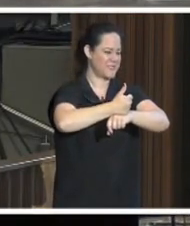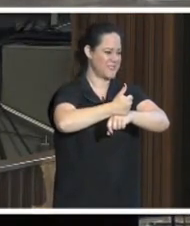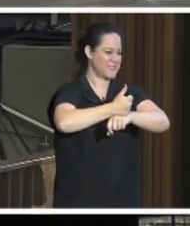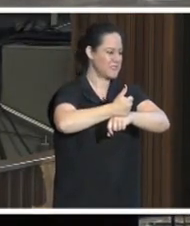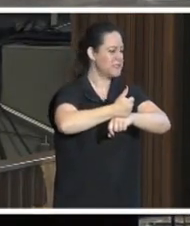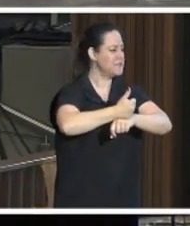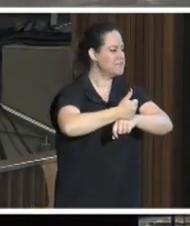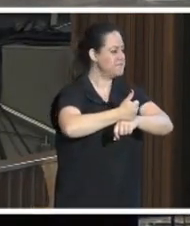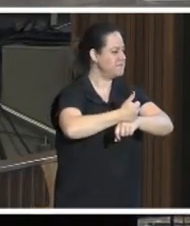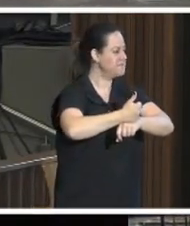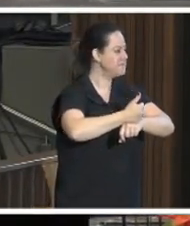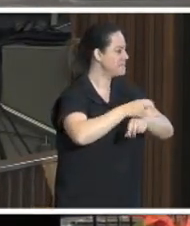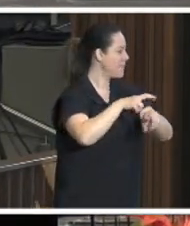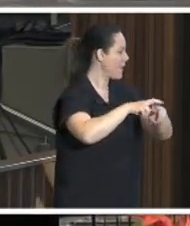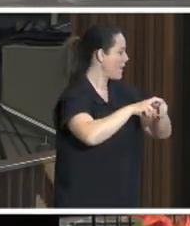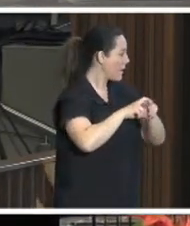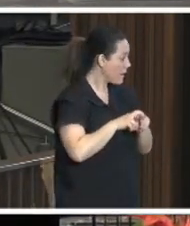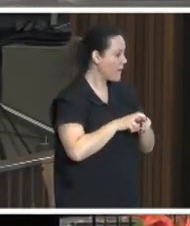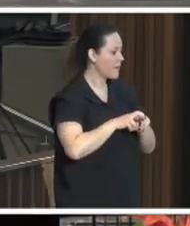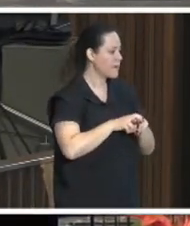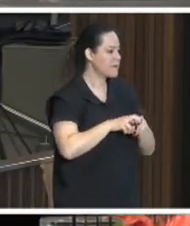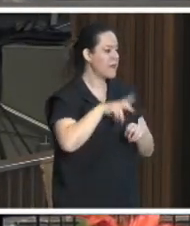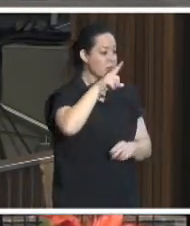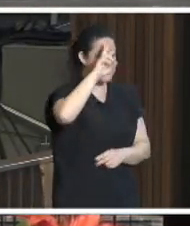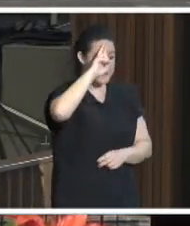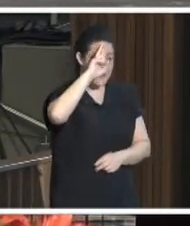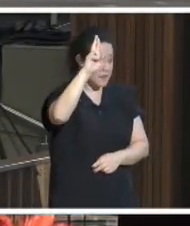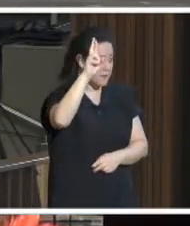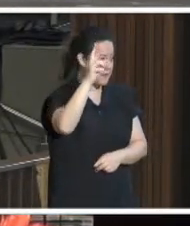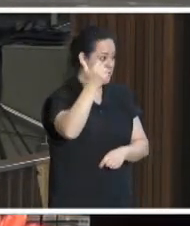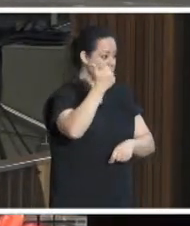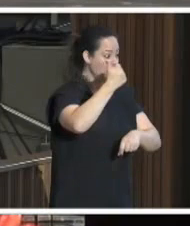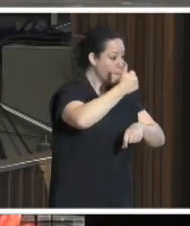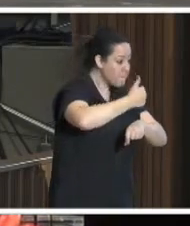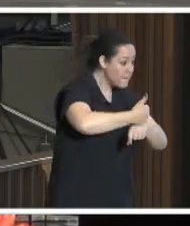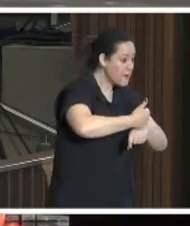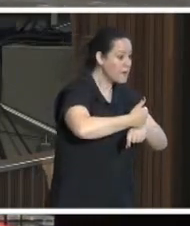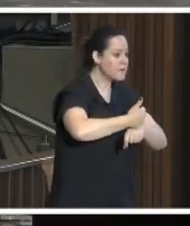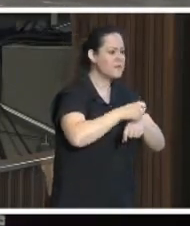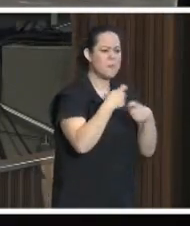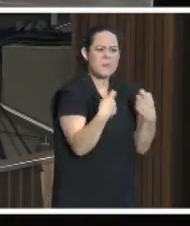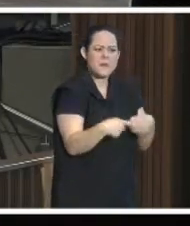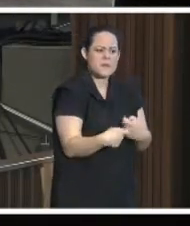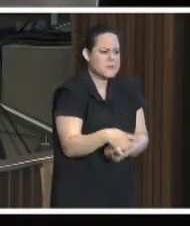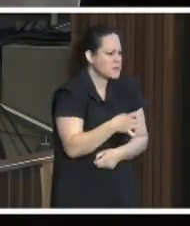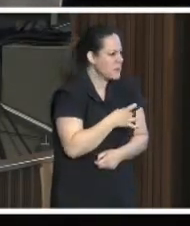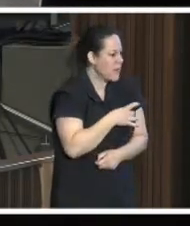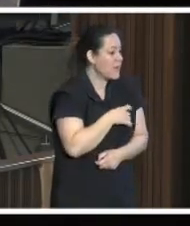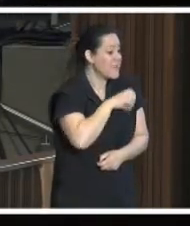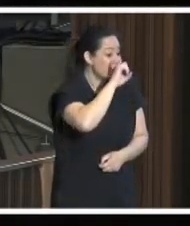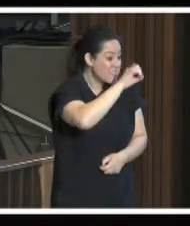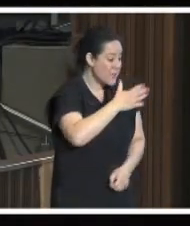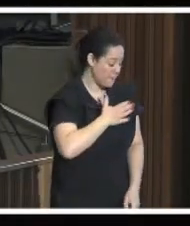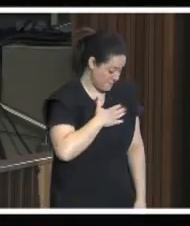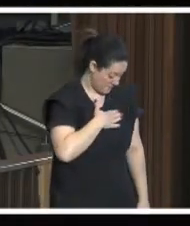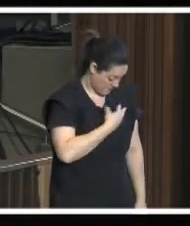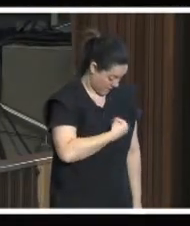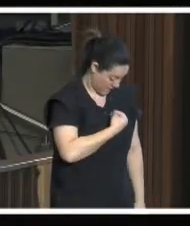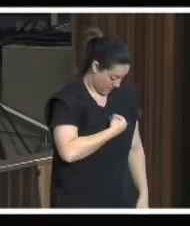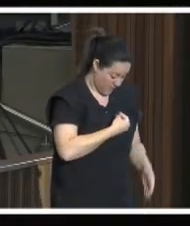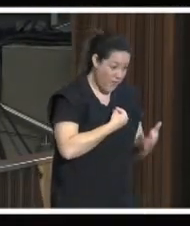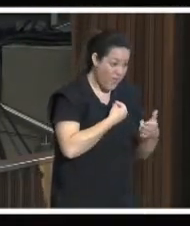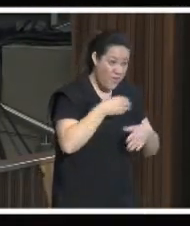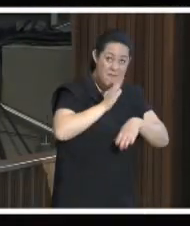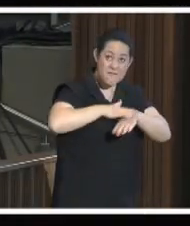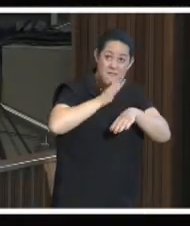E porque Ele é o Senhor absoluto, eu não preciso temer, é isso que a Bíblia está dizendo. Se a minha vida está na mão